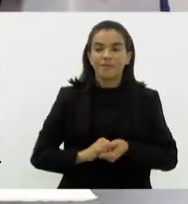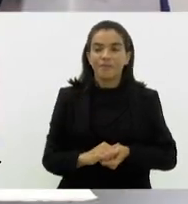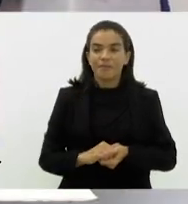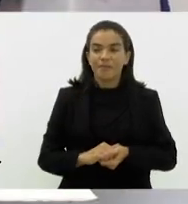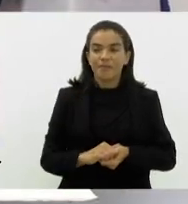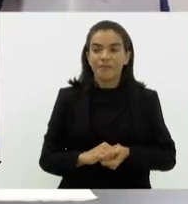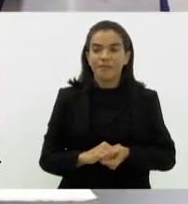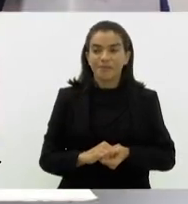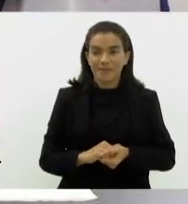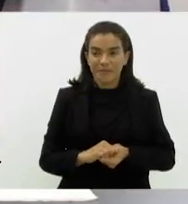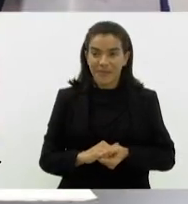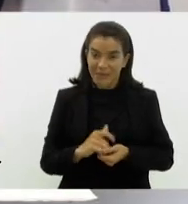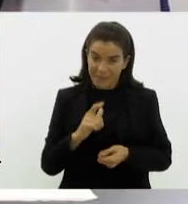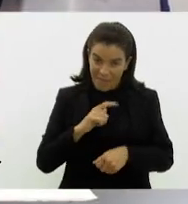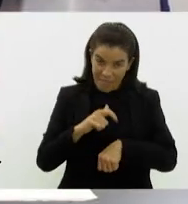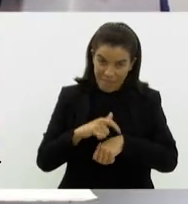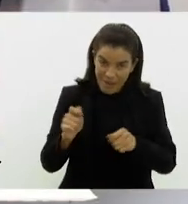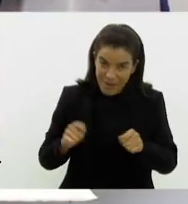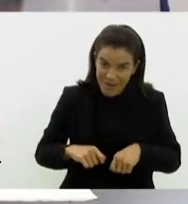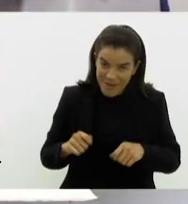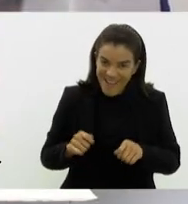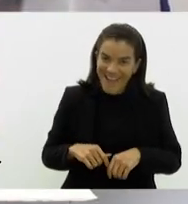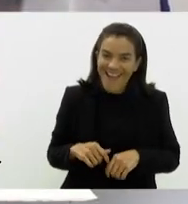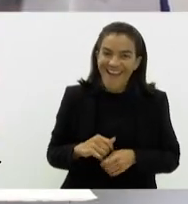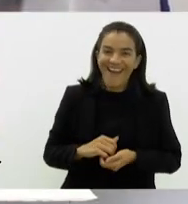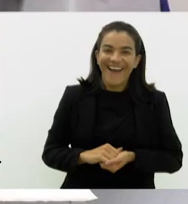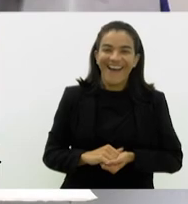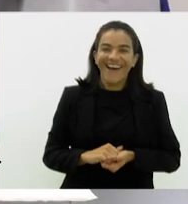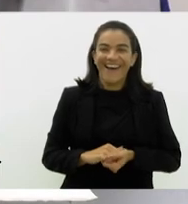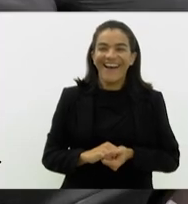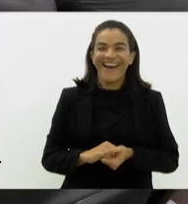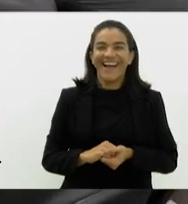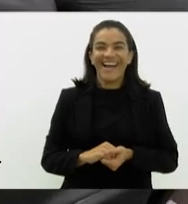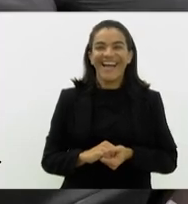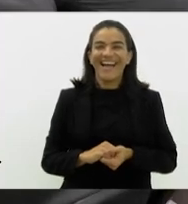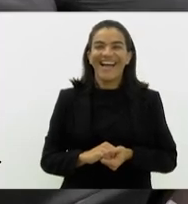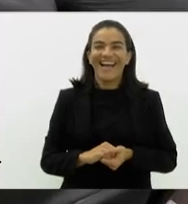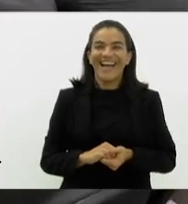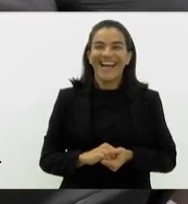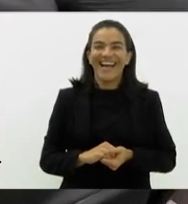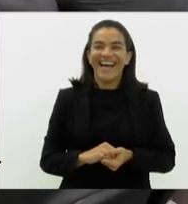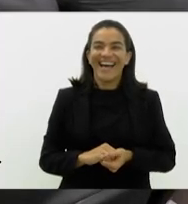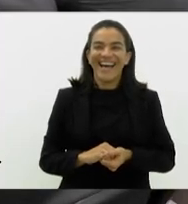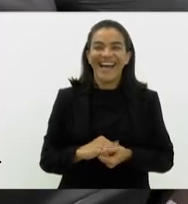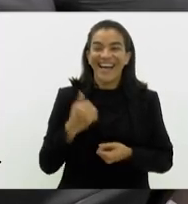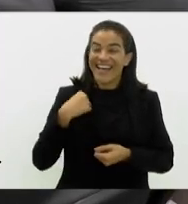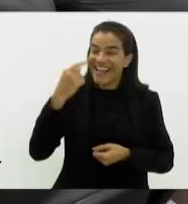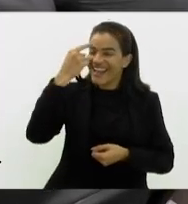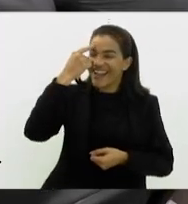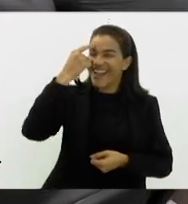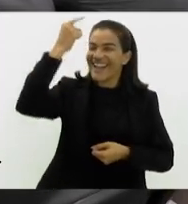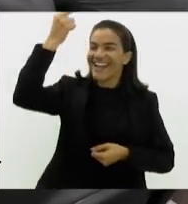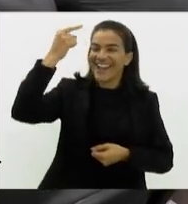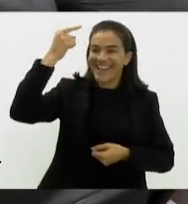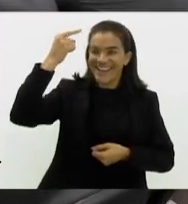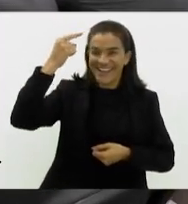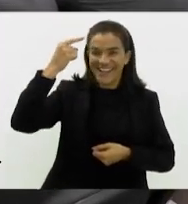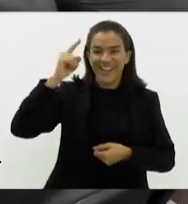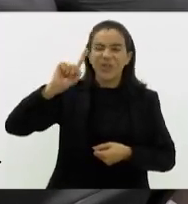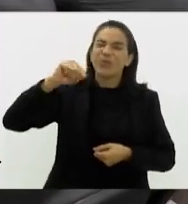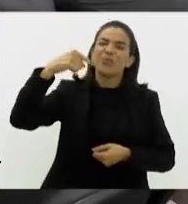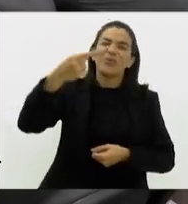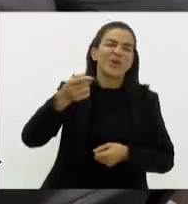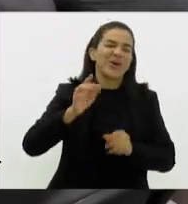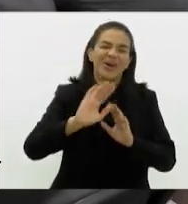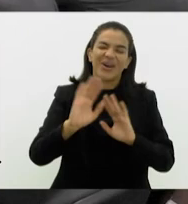discussão, ainda há tempo. Não, não, eu vou me incluir... De repente, Vossa Excelência lembrou que... Não, eu vou me incluir no próximo,